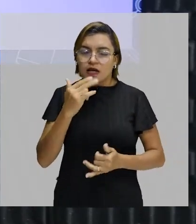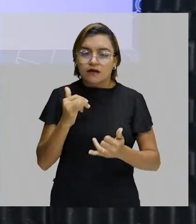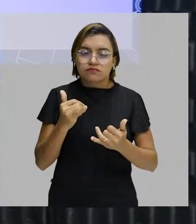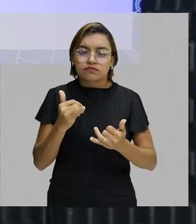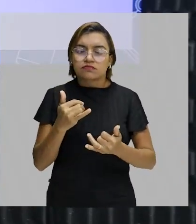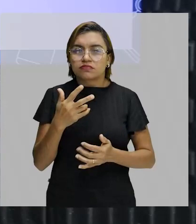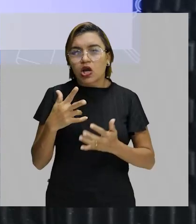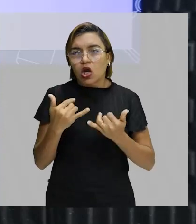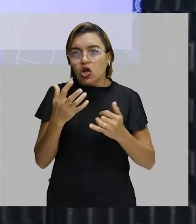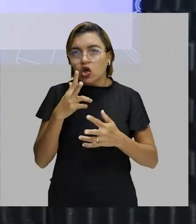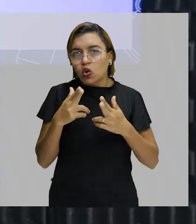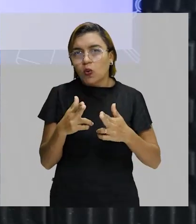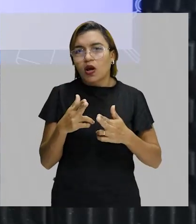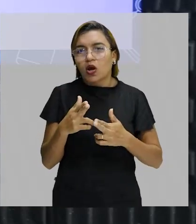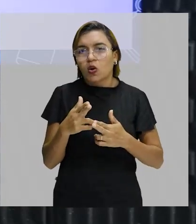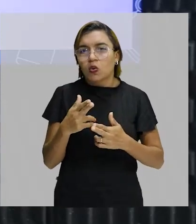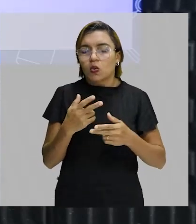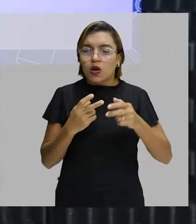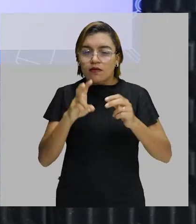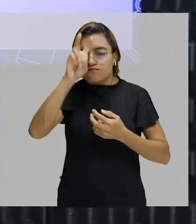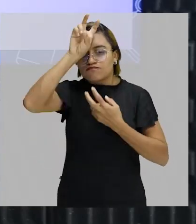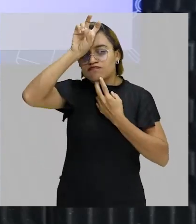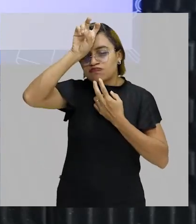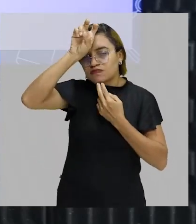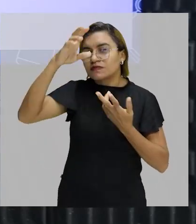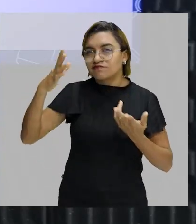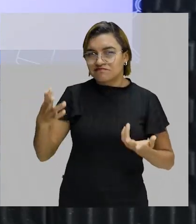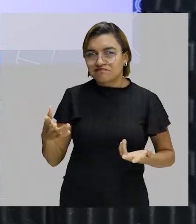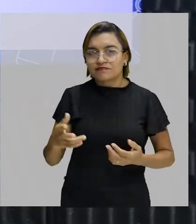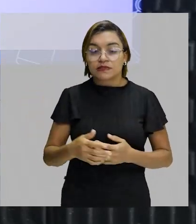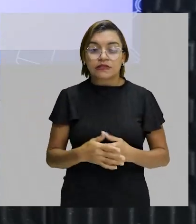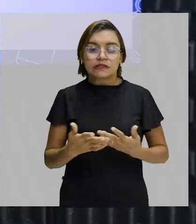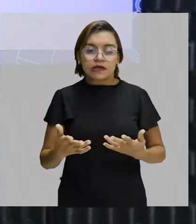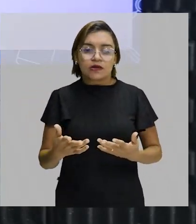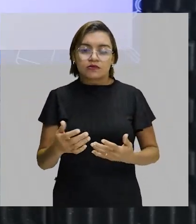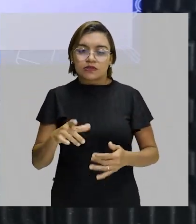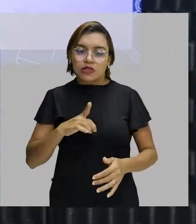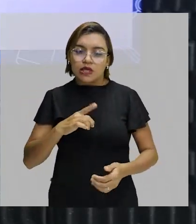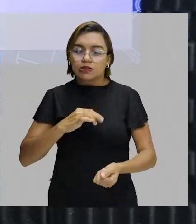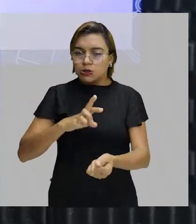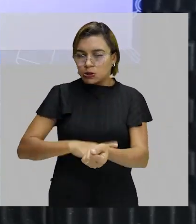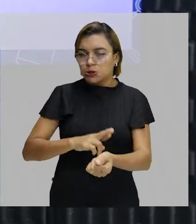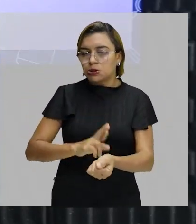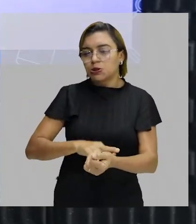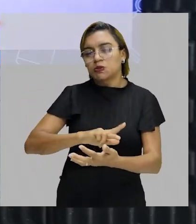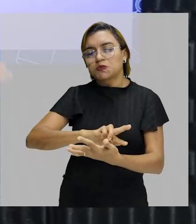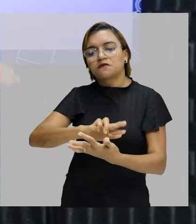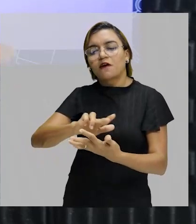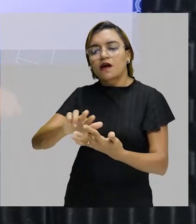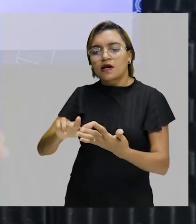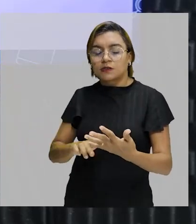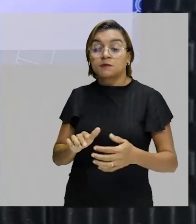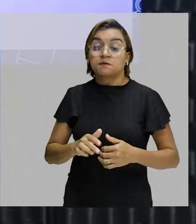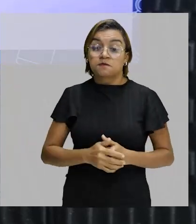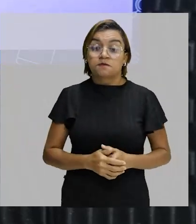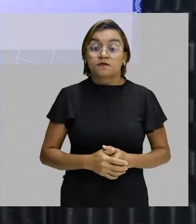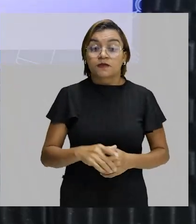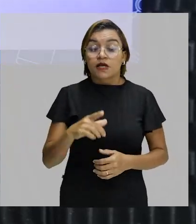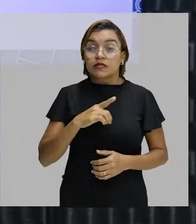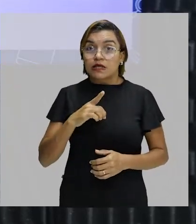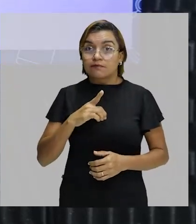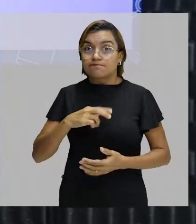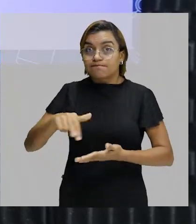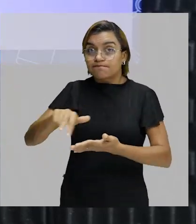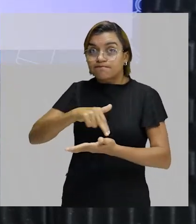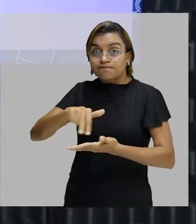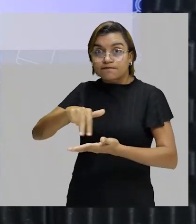algumas adaptações, algumas mudanças em relação aos seus ritmos, né? Fala-se aqui que a dança ela surgiu no estado do